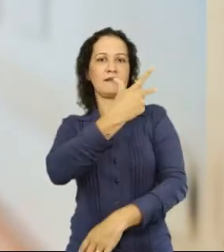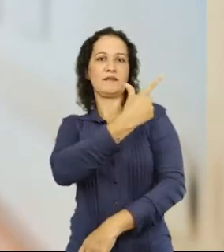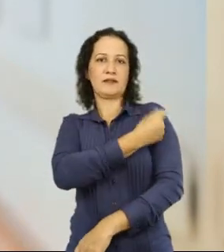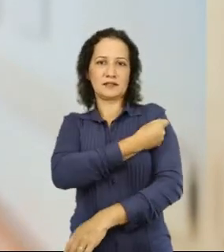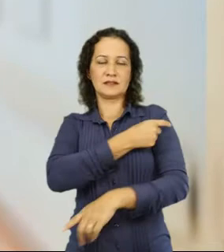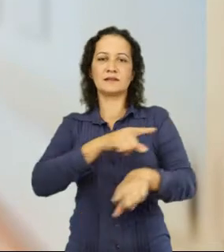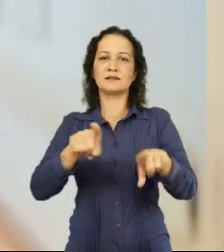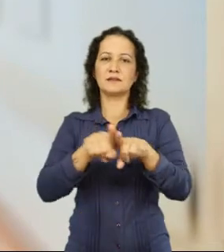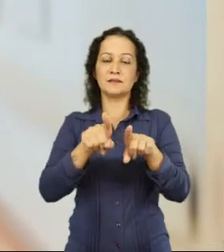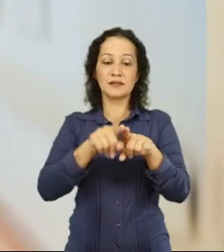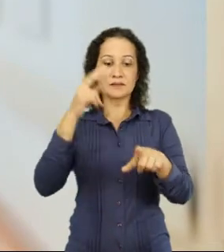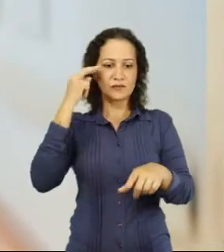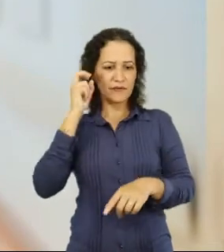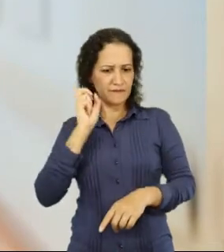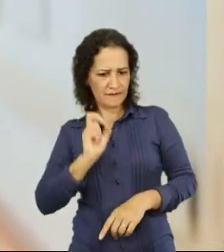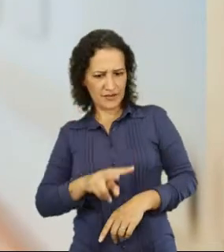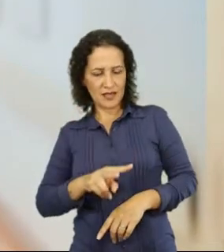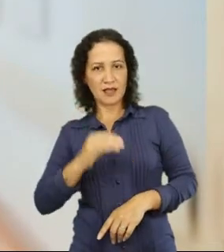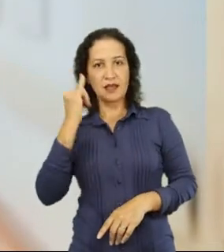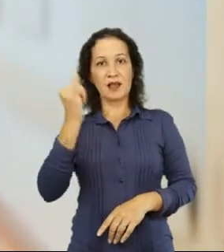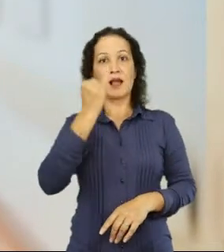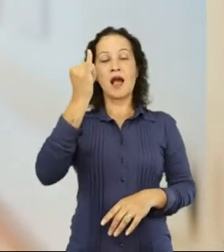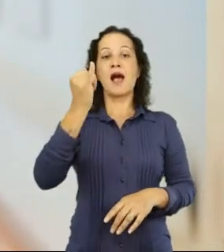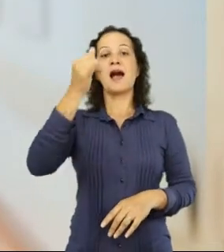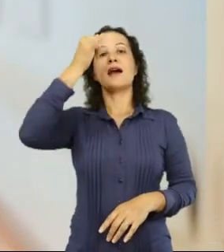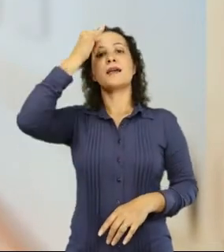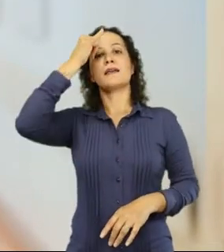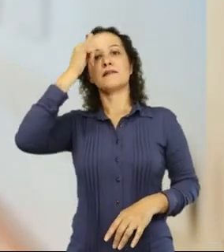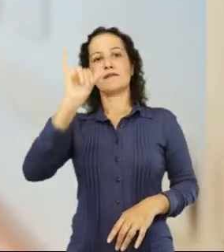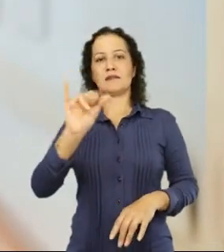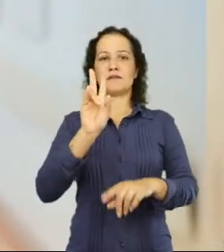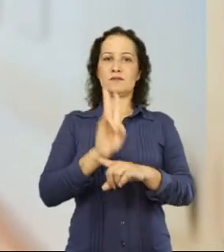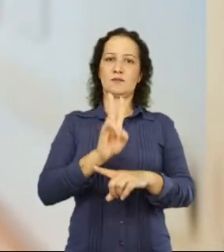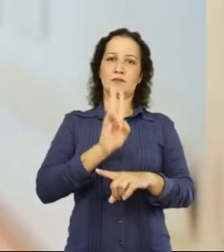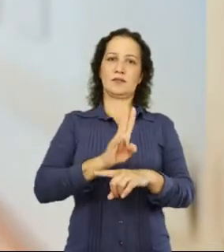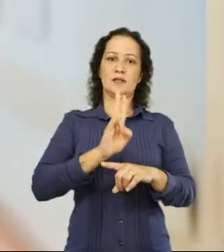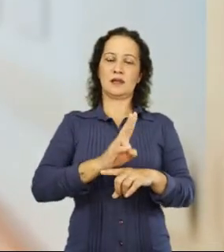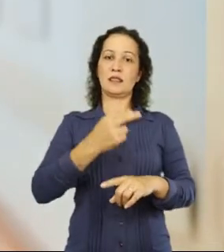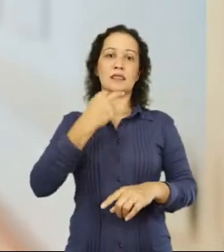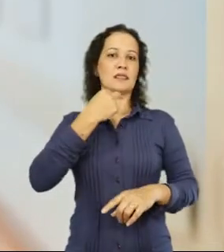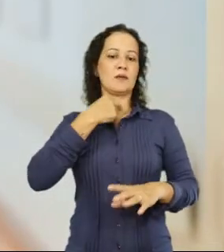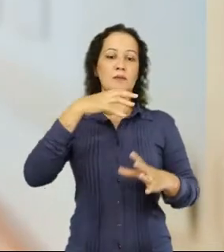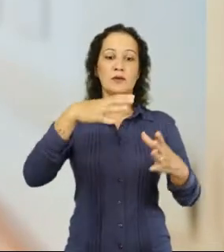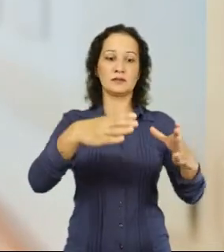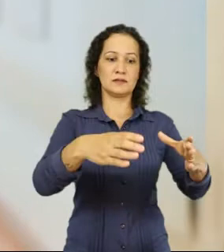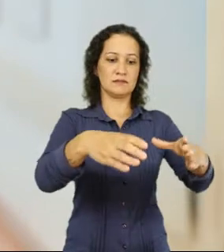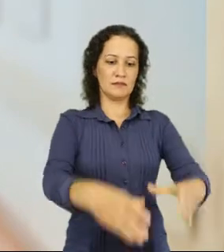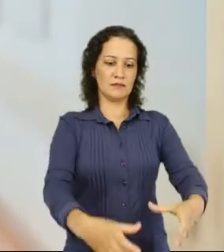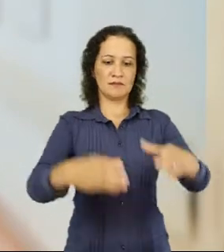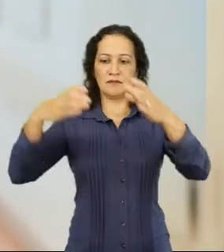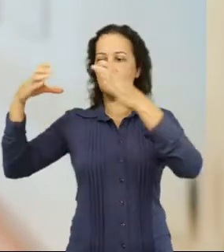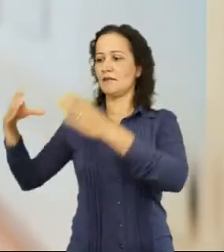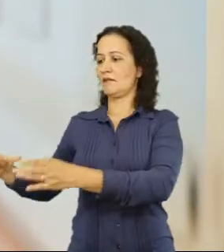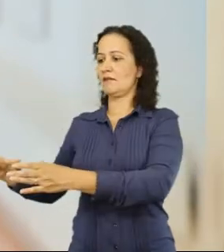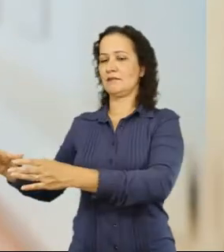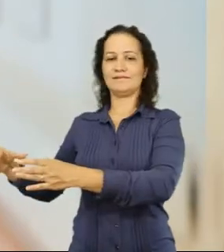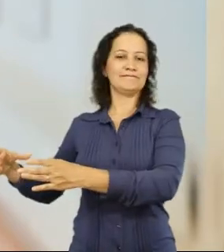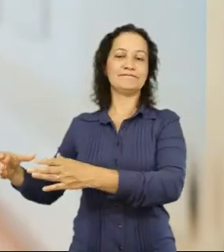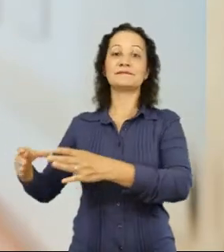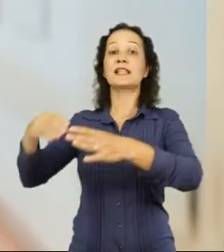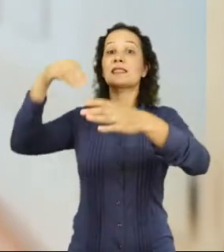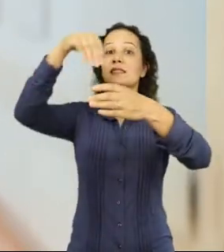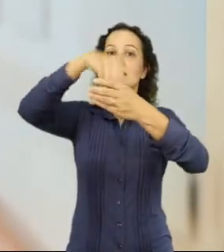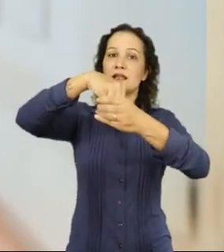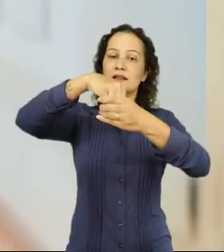essa caixa térmica, fazendo o transporte, entenda que ali dentro não deve-se tirar o imunobiológico para fazer entrega